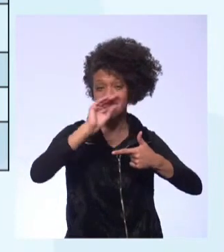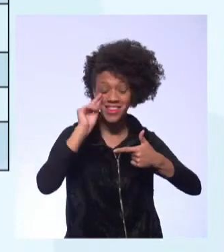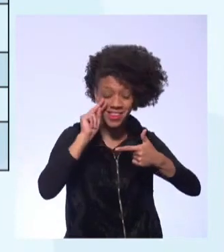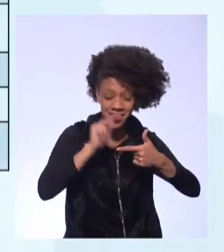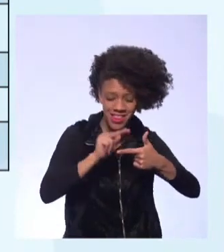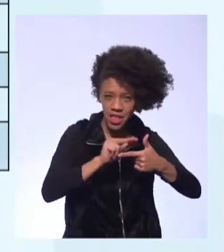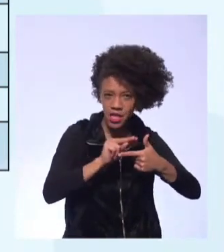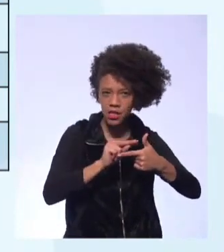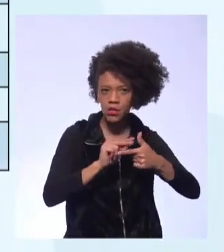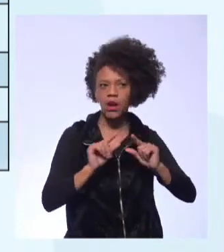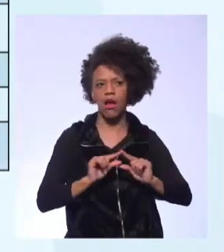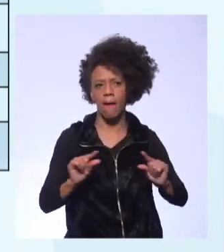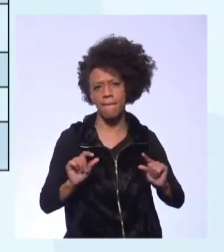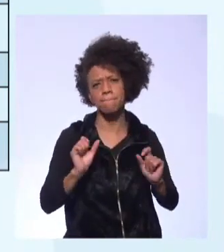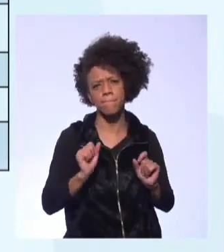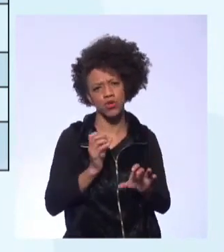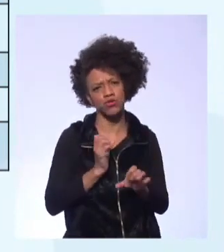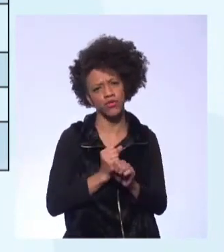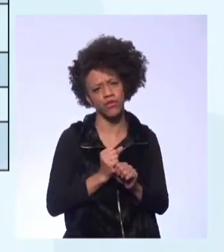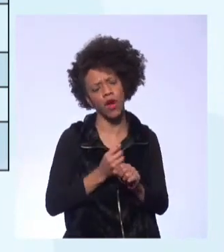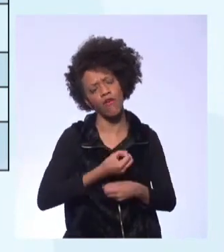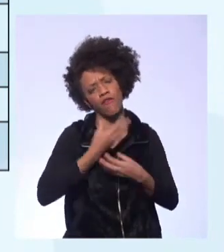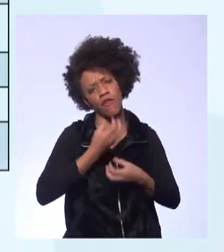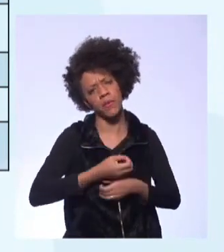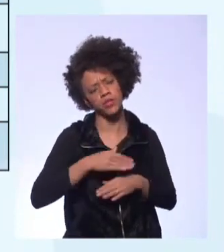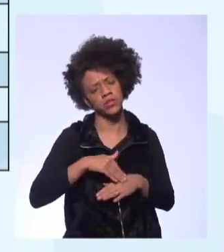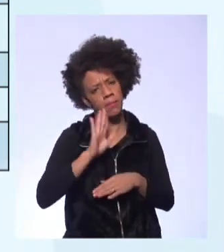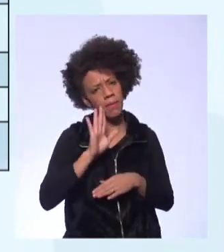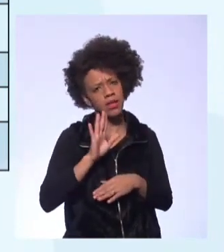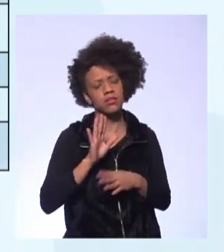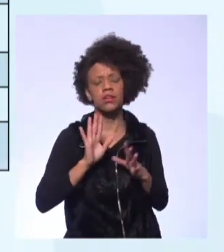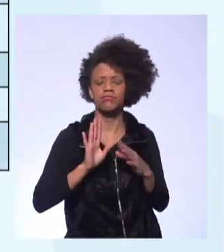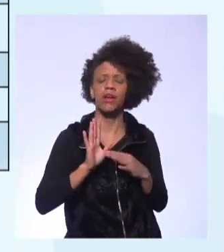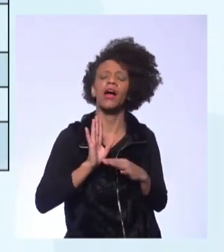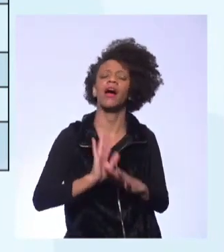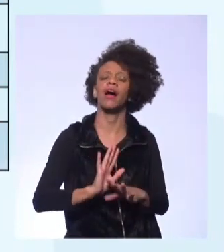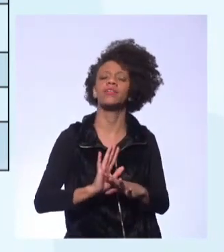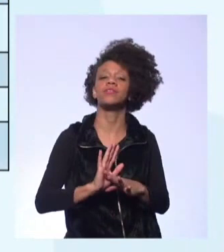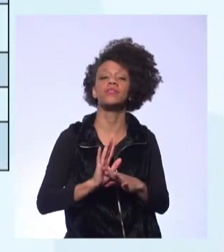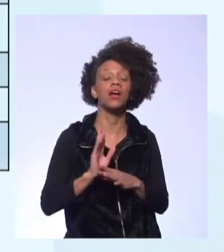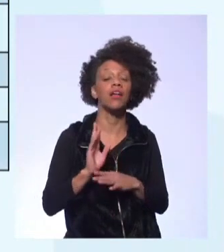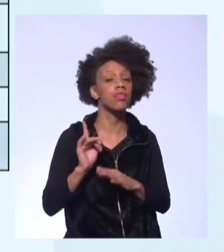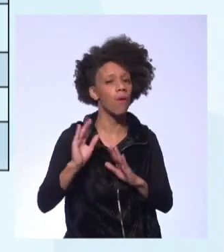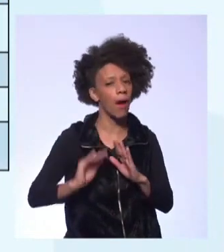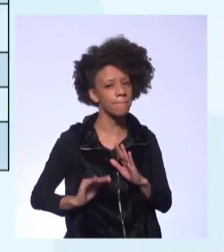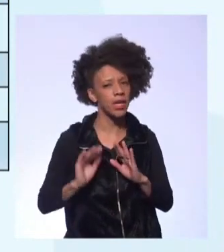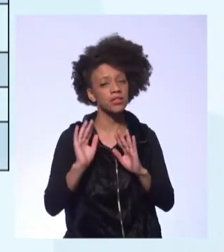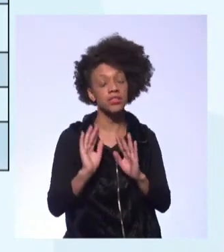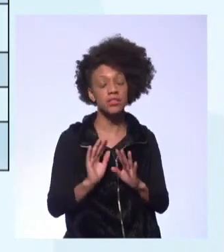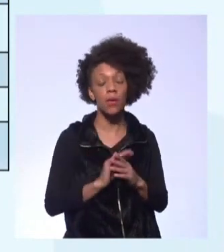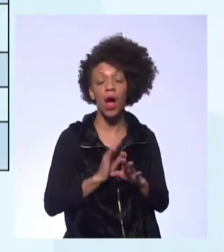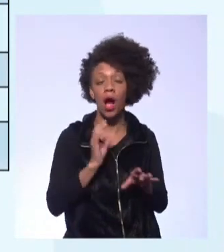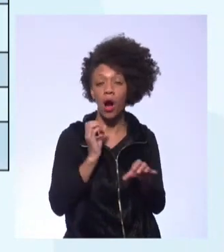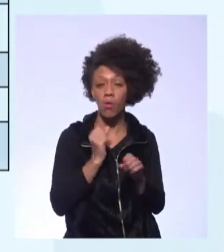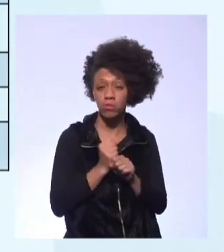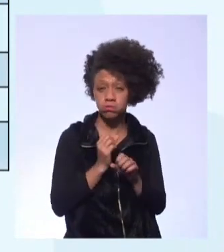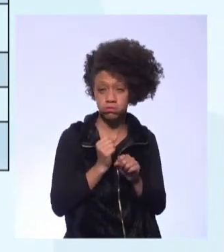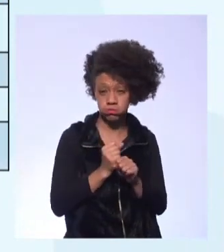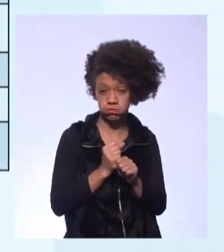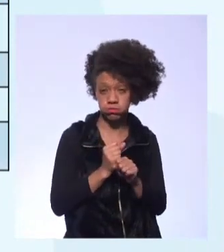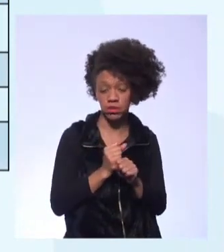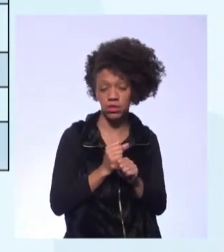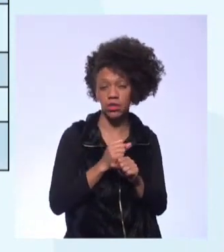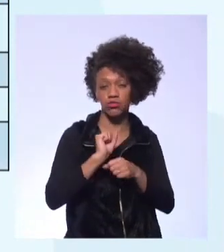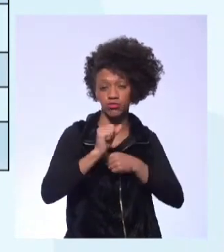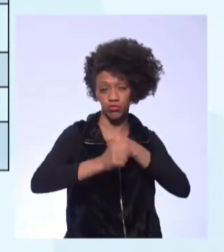A legenda, ela pode ter informações a mais que você vai usar, né? Não a menos. Então, a quantidade de átomos que tem ali, na